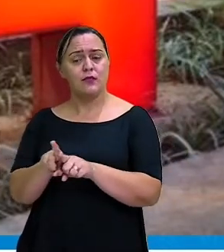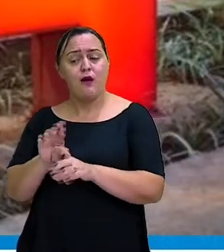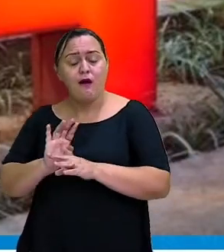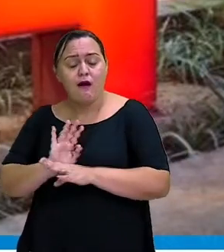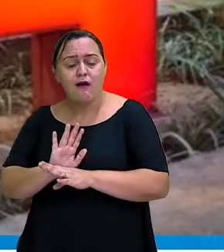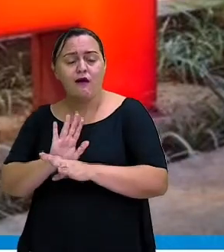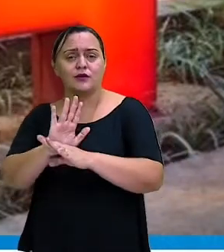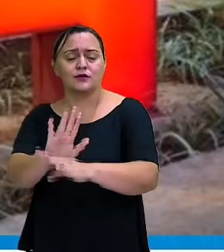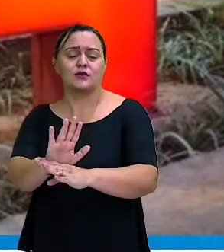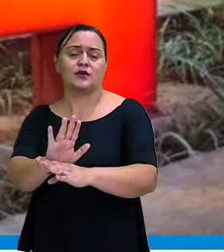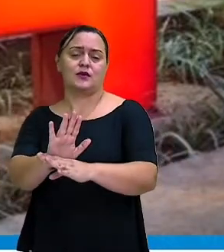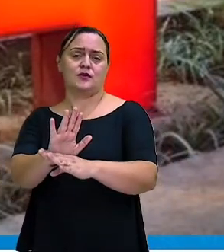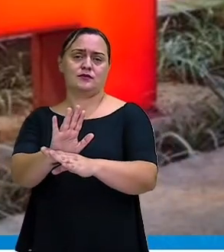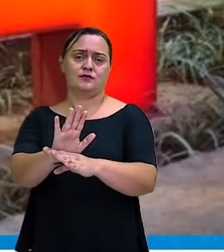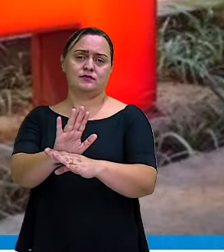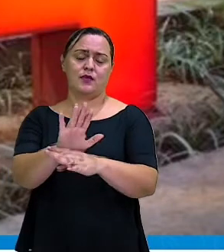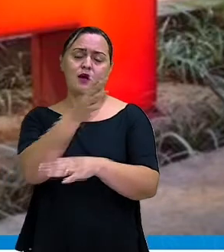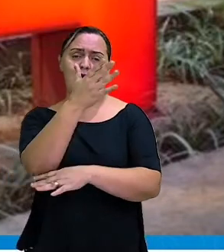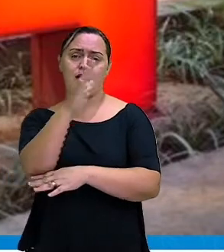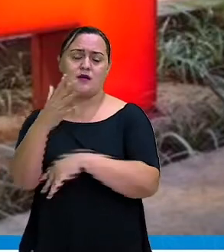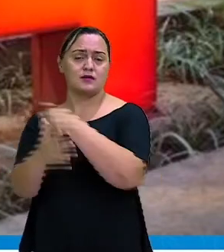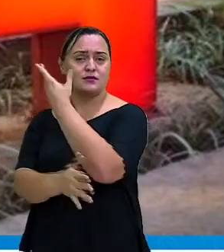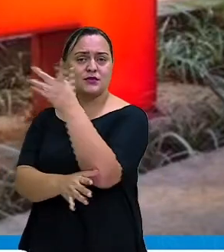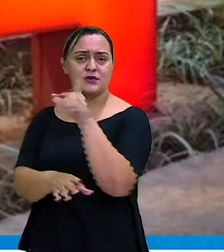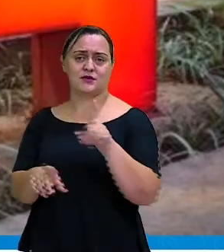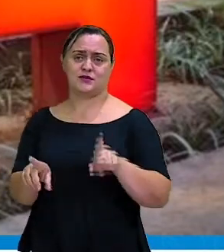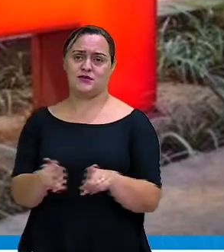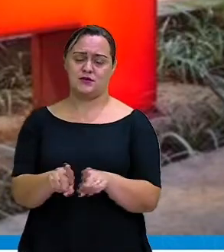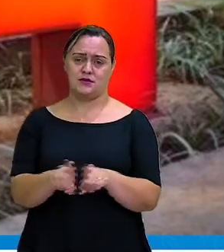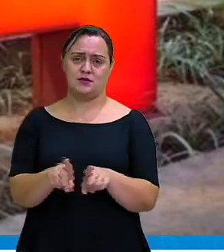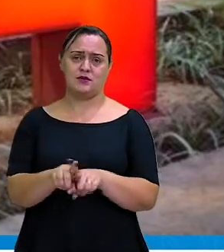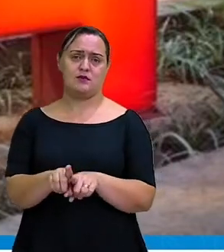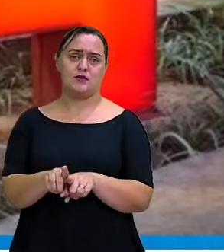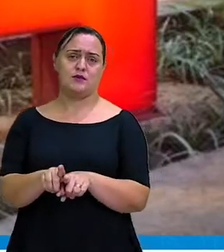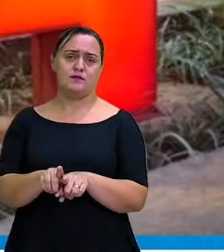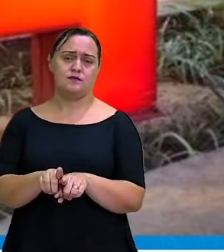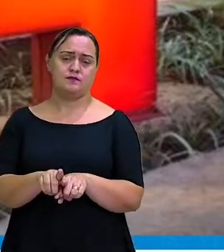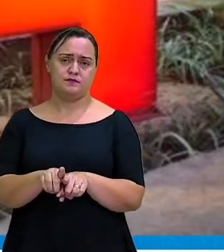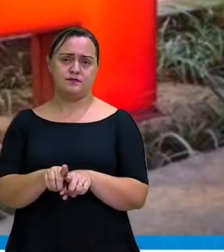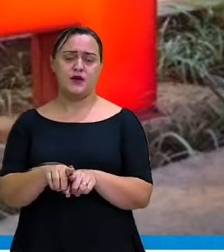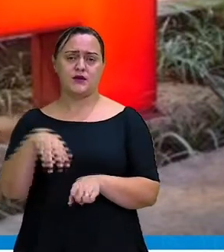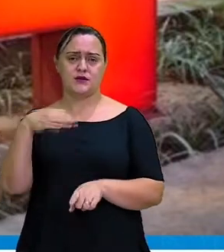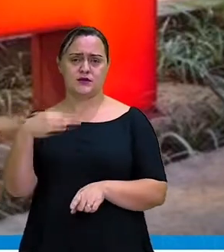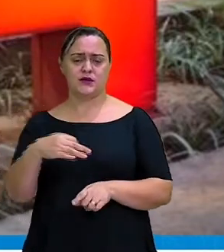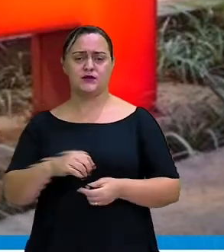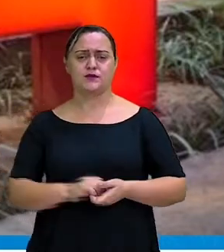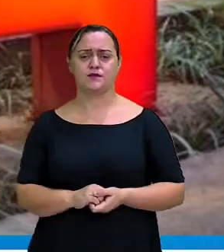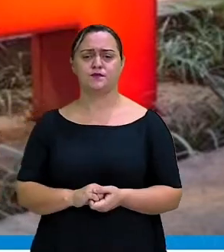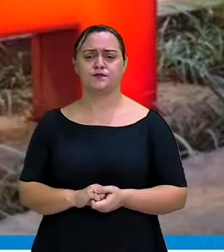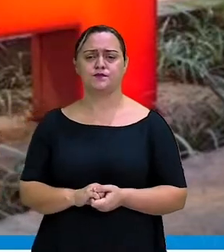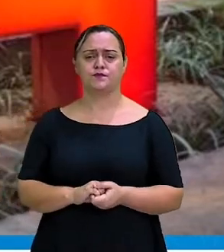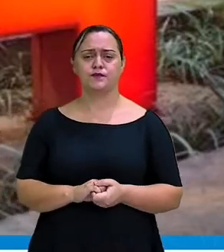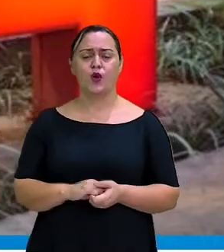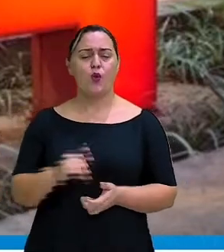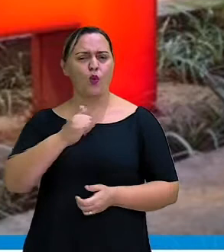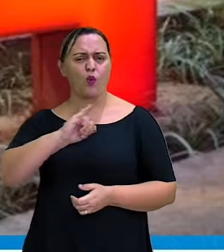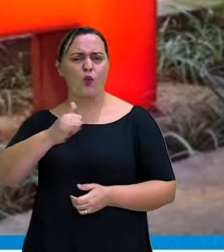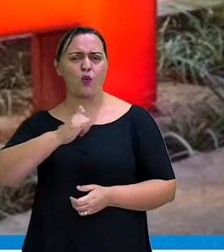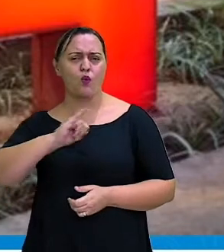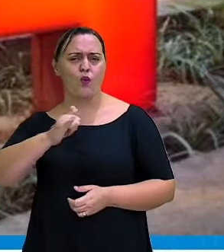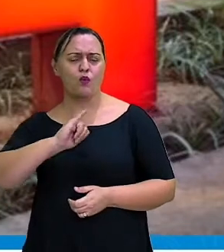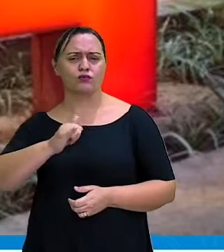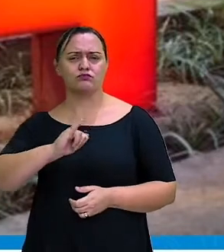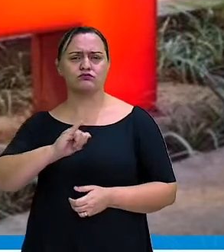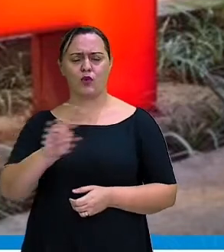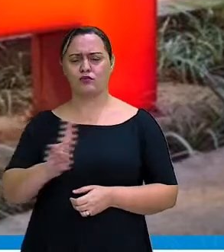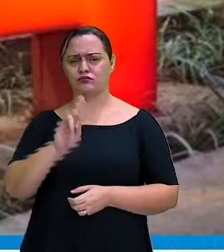mil horas mês, quantidade suficiente para abastecer todo o complexo, né? Toda a área do